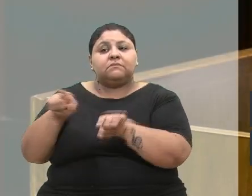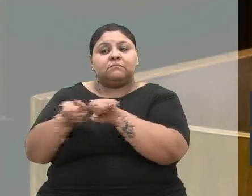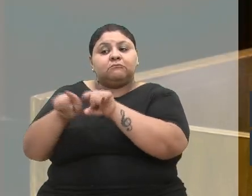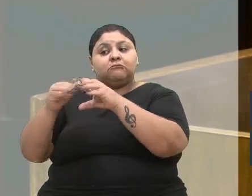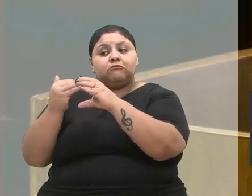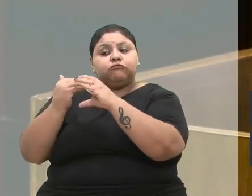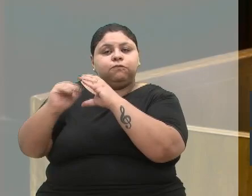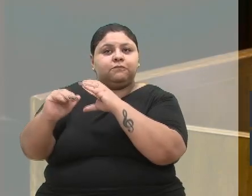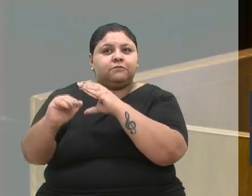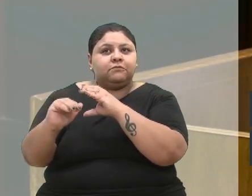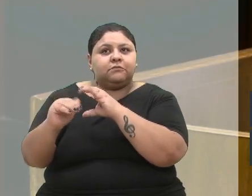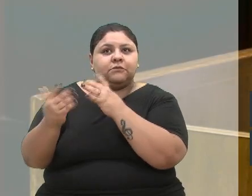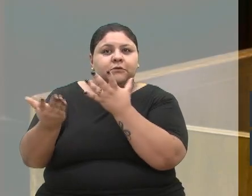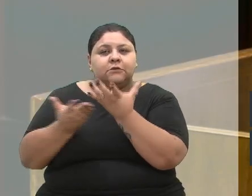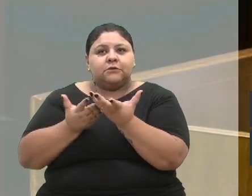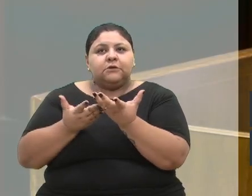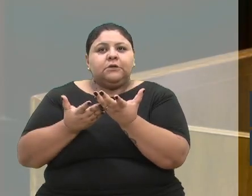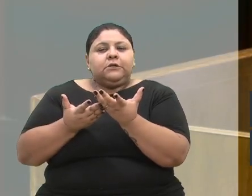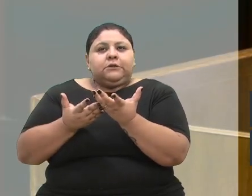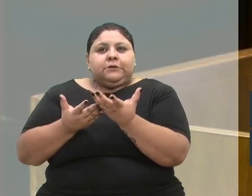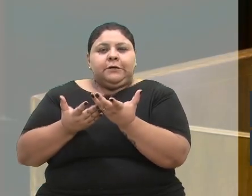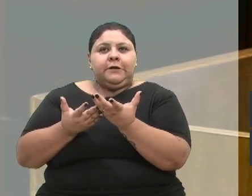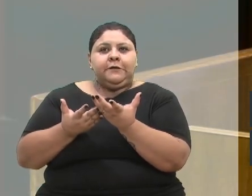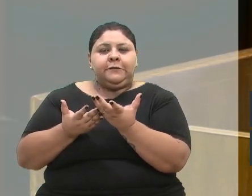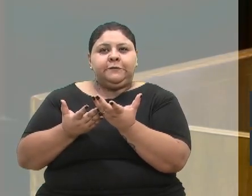destinação para